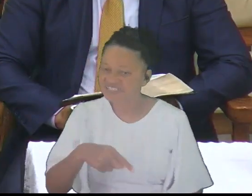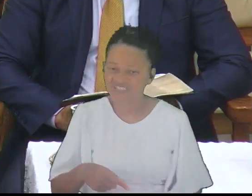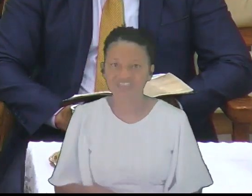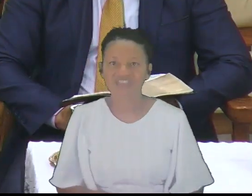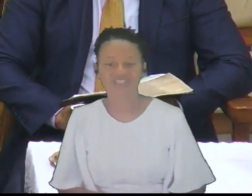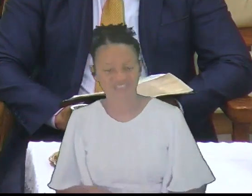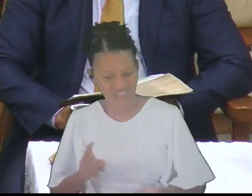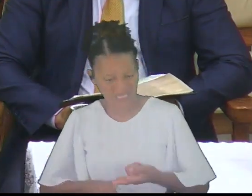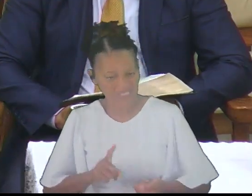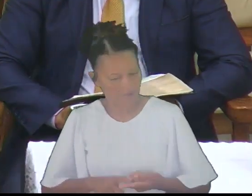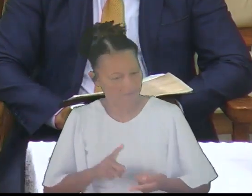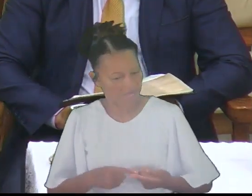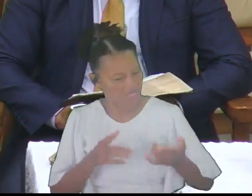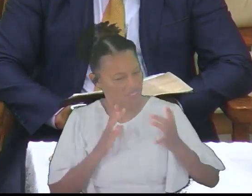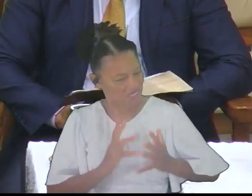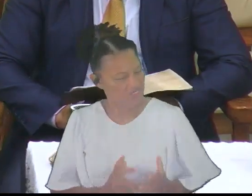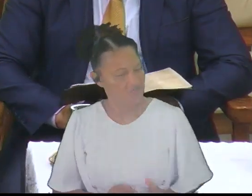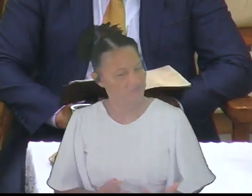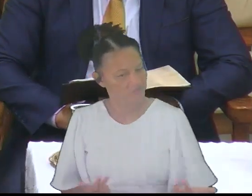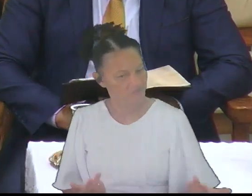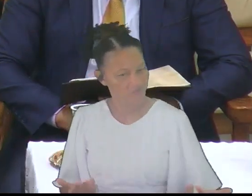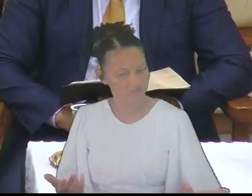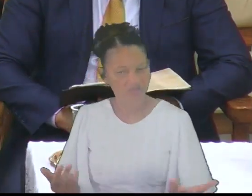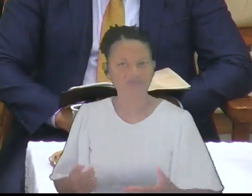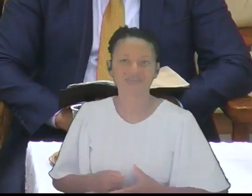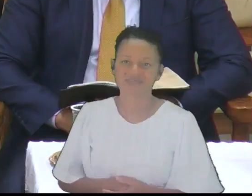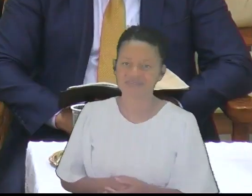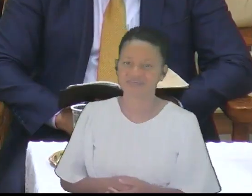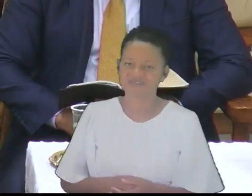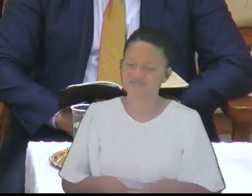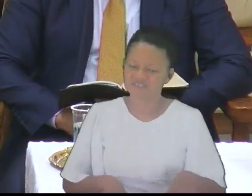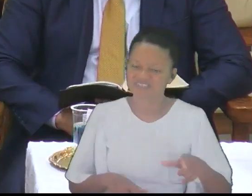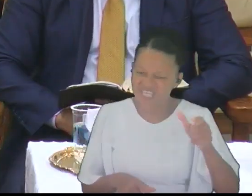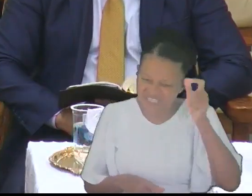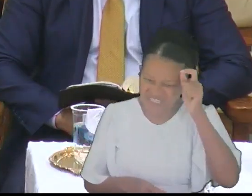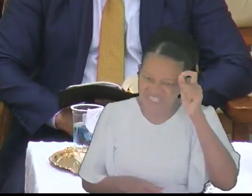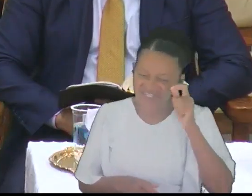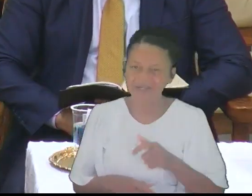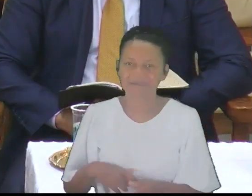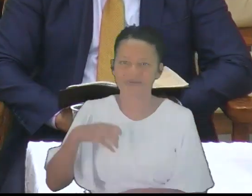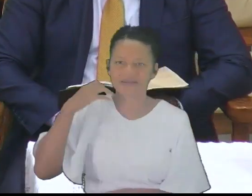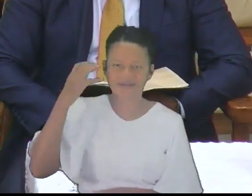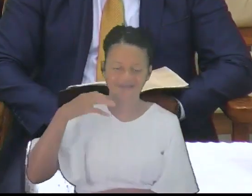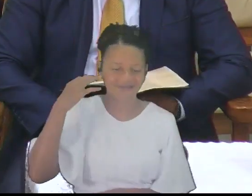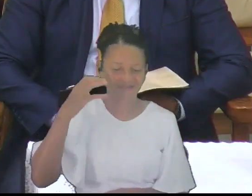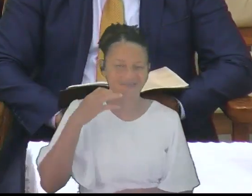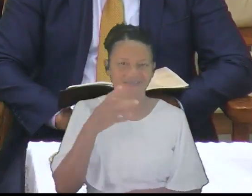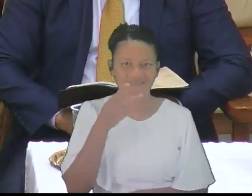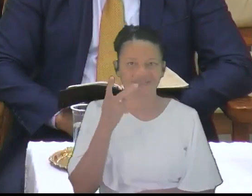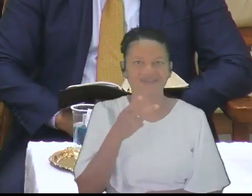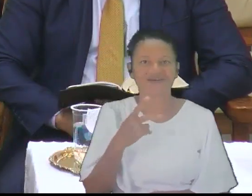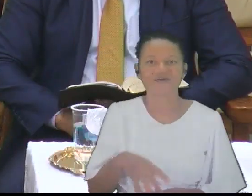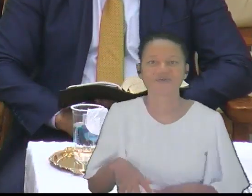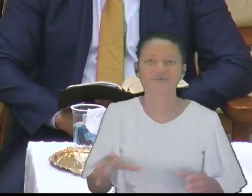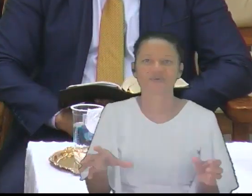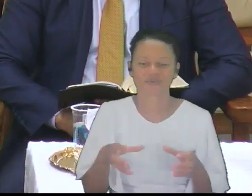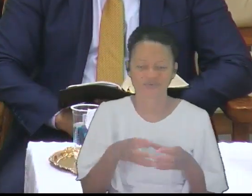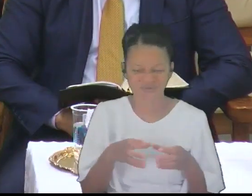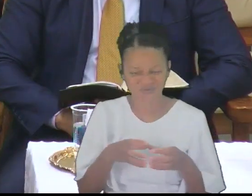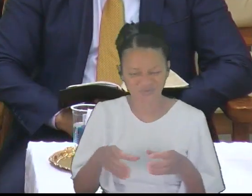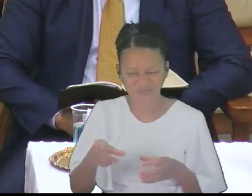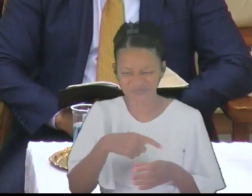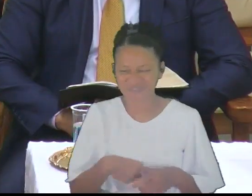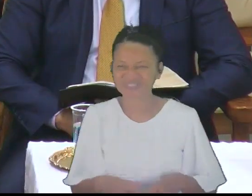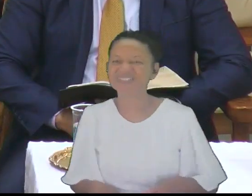lavados também. Glória a Jesus. Aleluia, ele dizia isso lá pela rádio, e a gente escutava ele dizendo isso: com boi de cão vocês também são